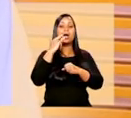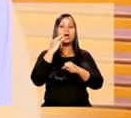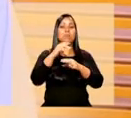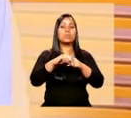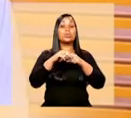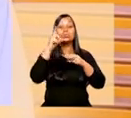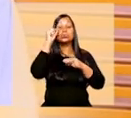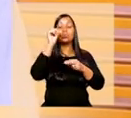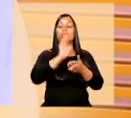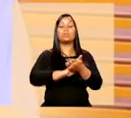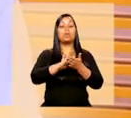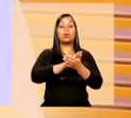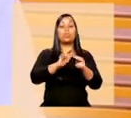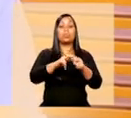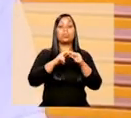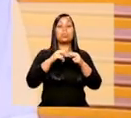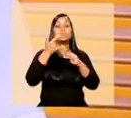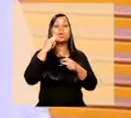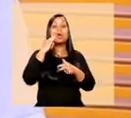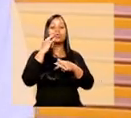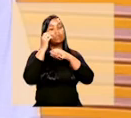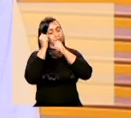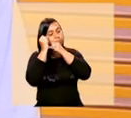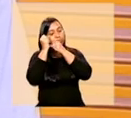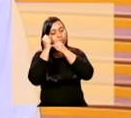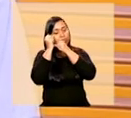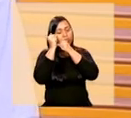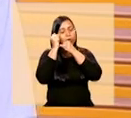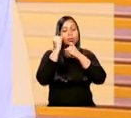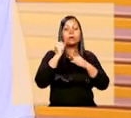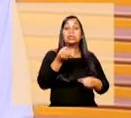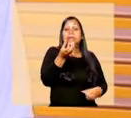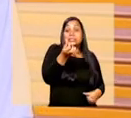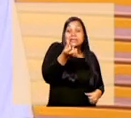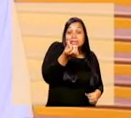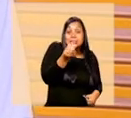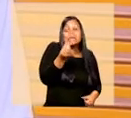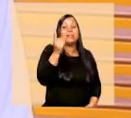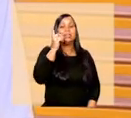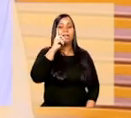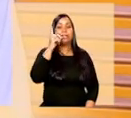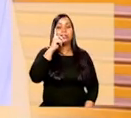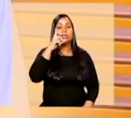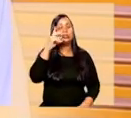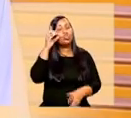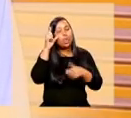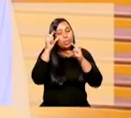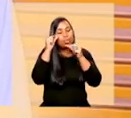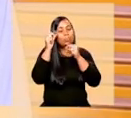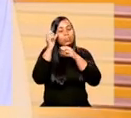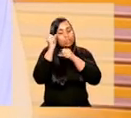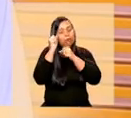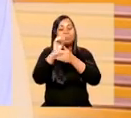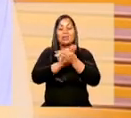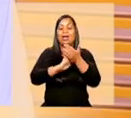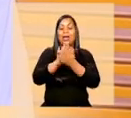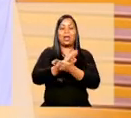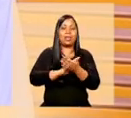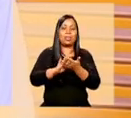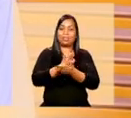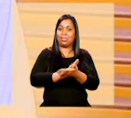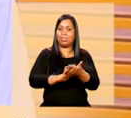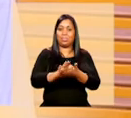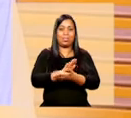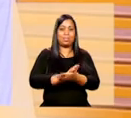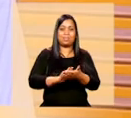alcoólatra ele não dorme mais pelo sono, ele dorme por causa do álcool. Então foram quase 60 dias sem dormir. Noites e